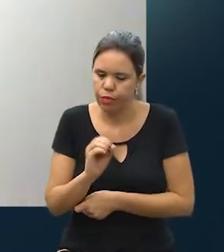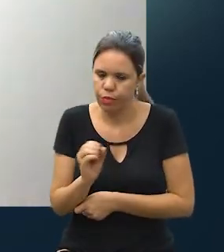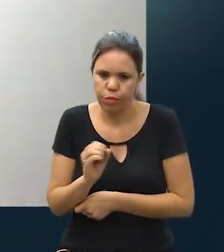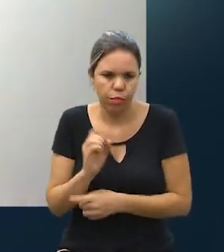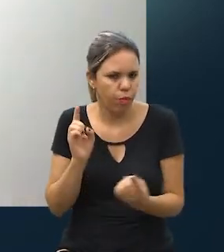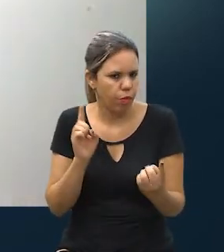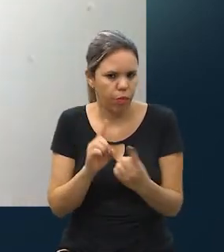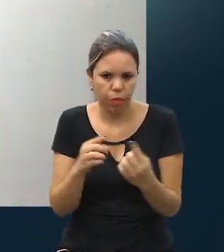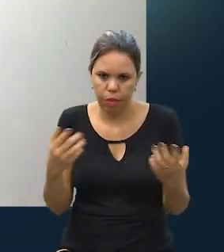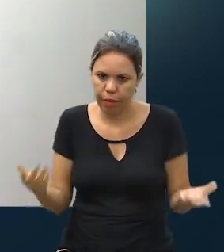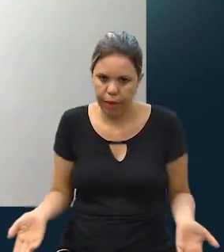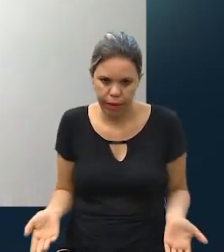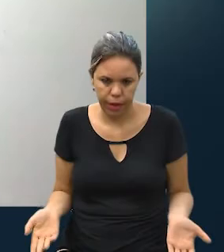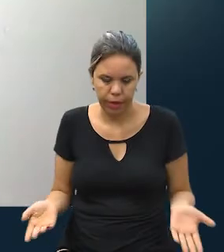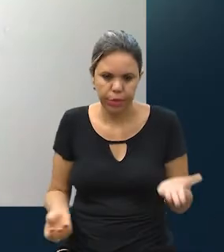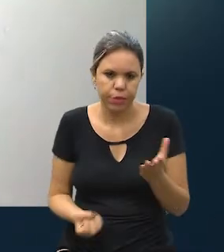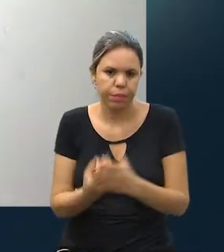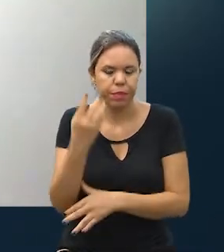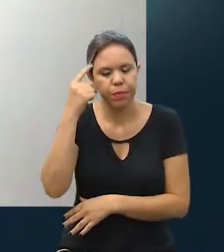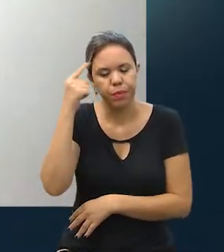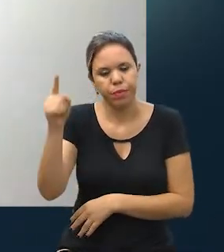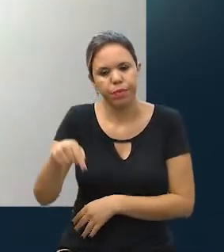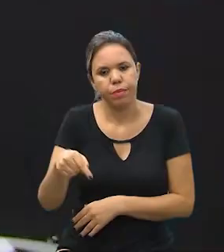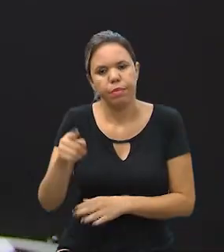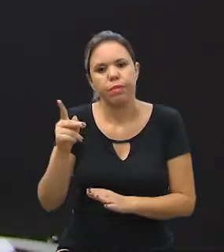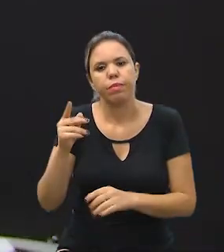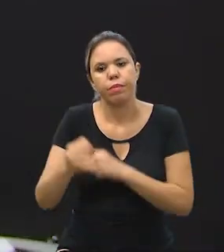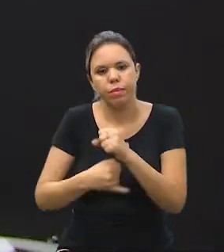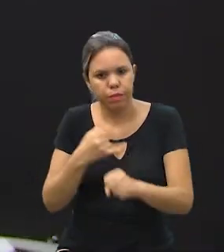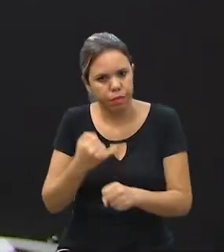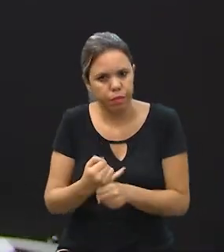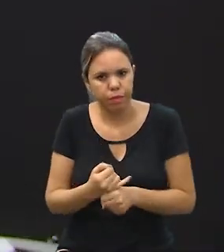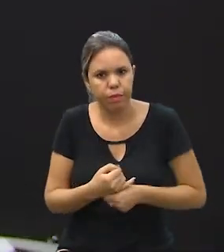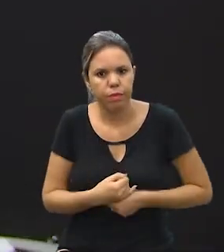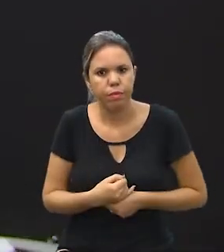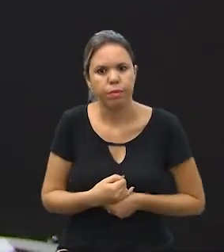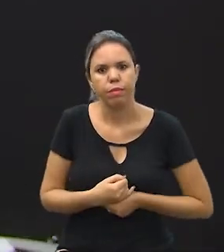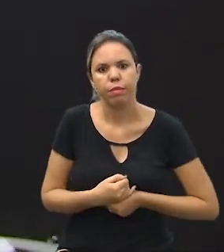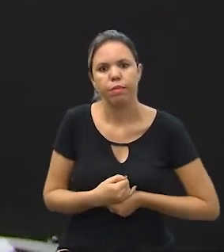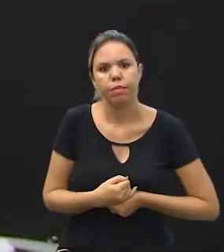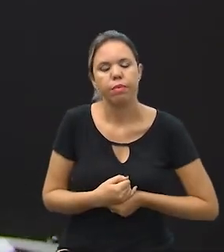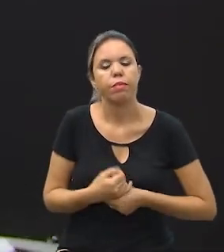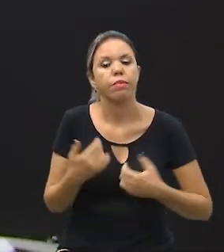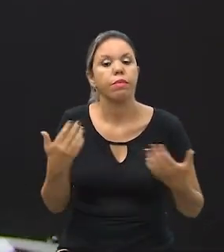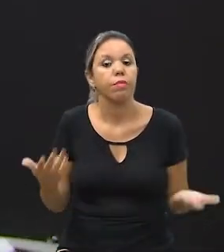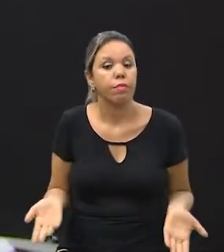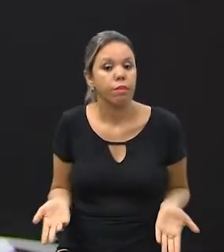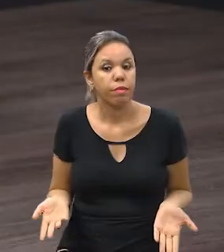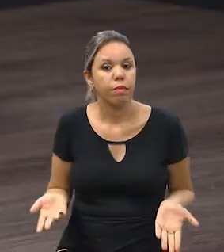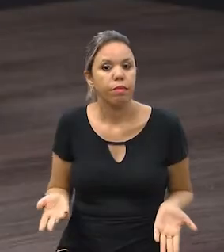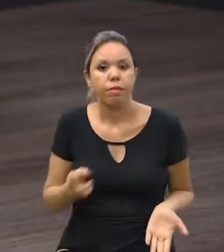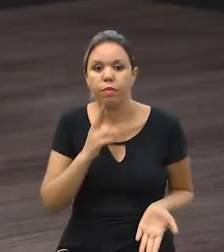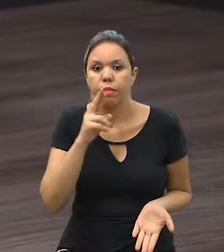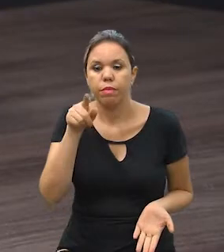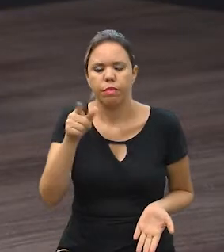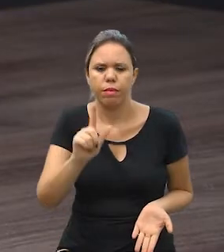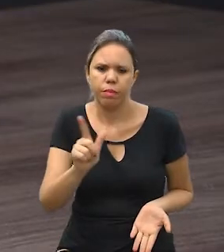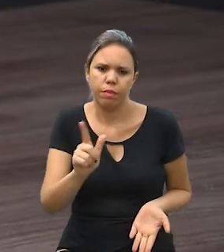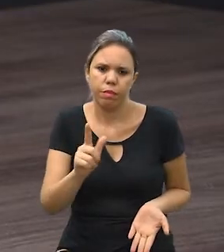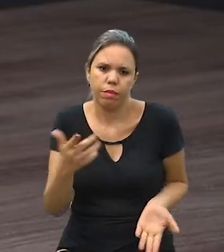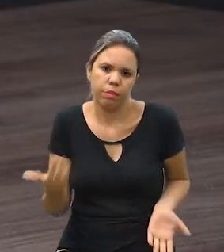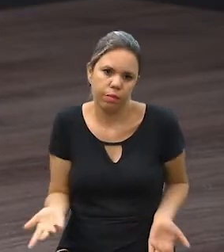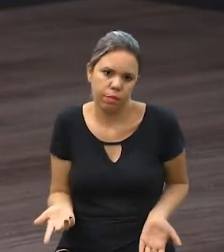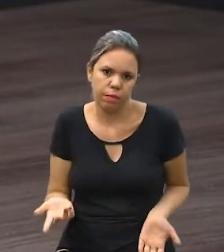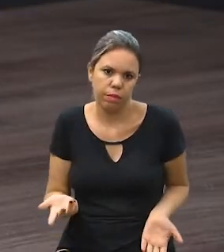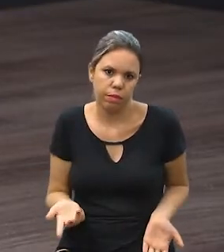consegue atender, entendeu? Foi aí que surgiu a ideia da plataforma. E aí, respondeu, claro, e